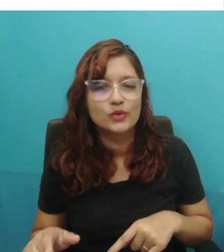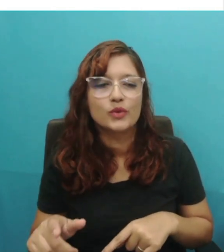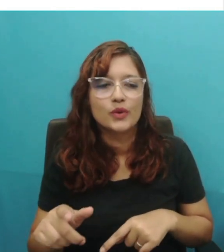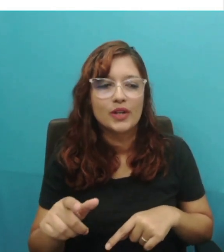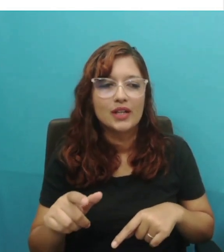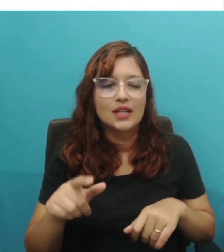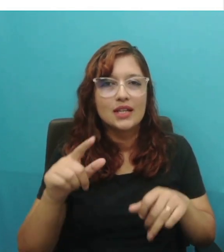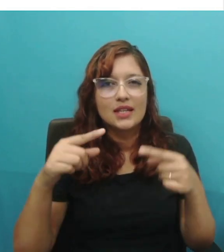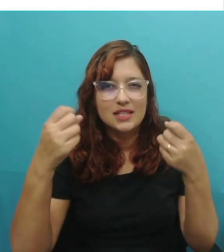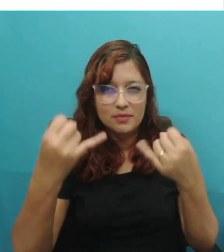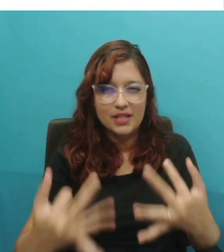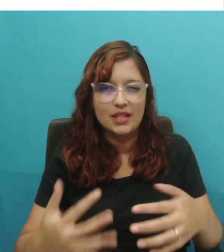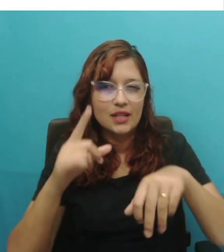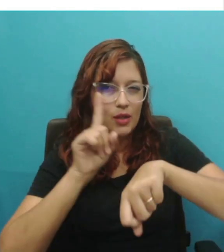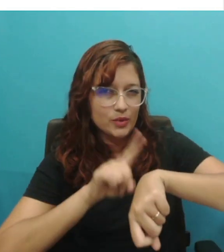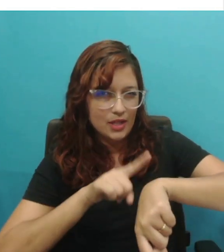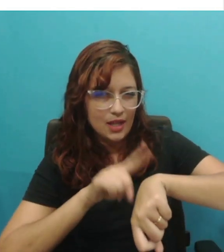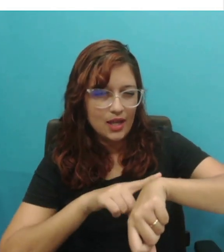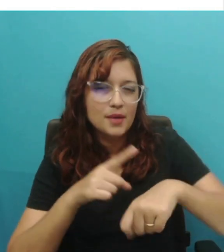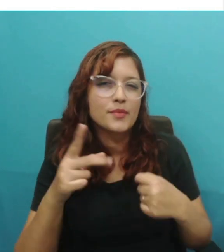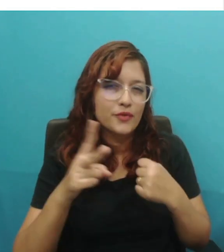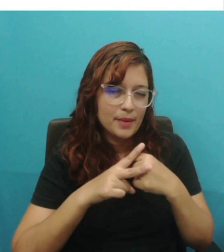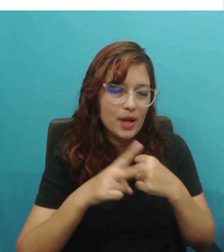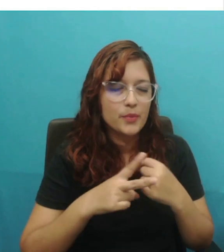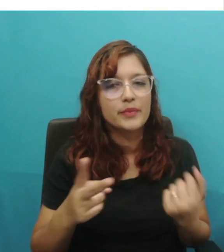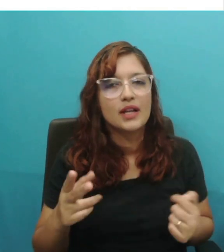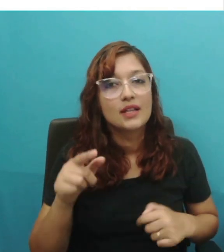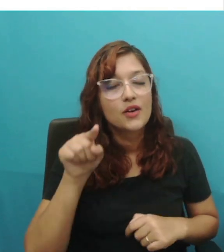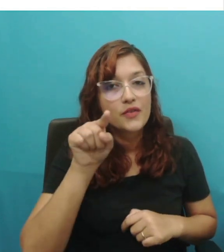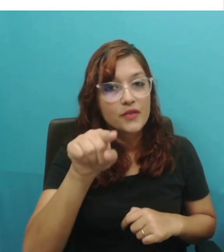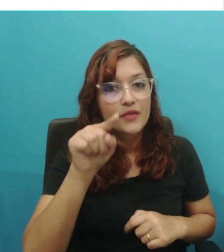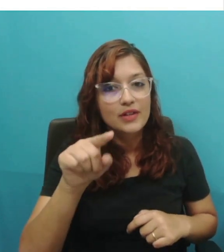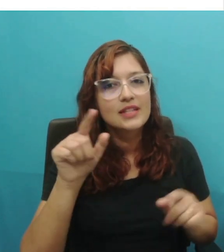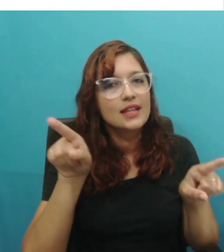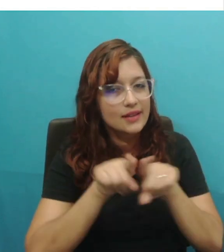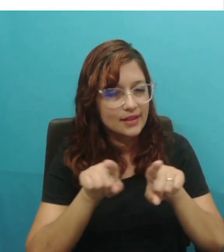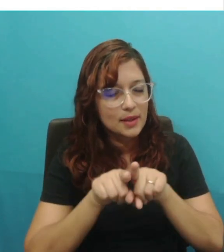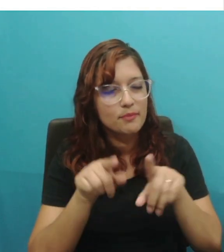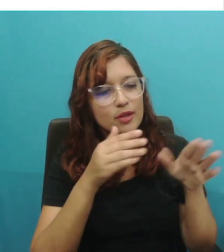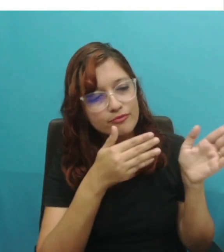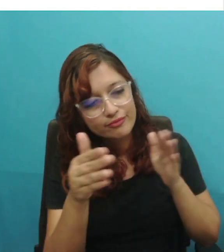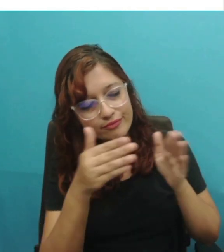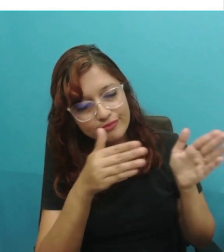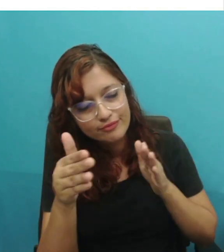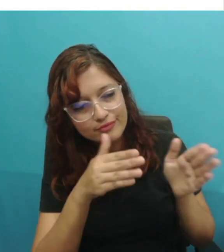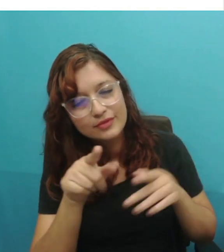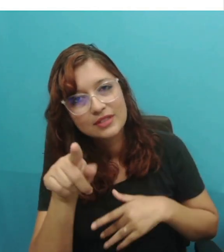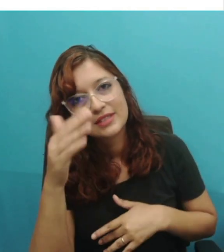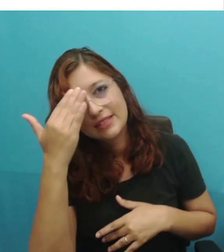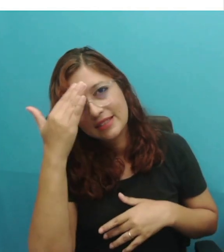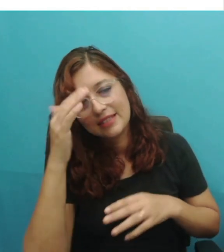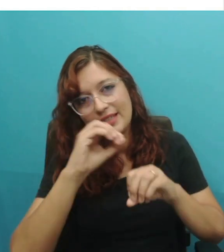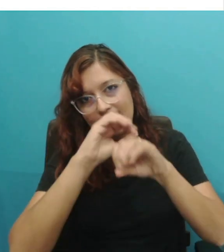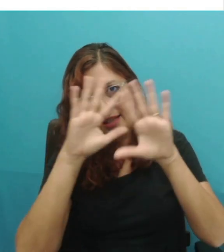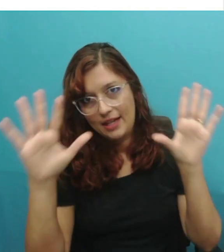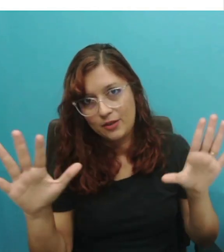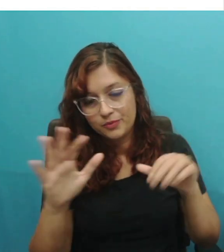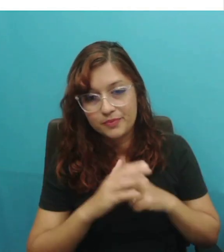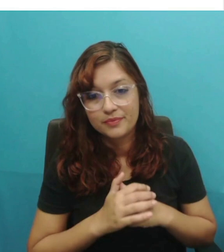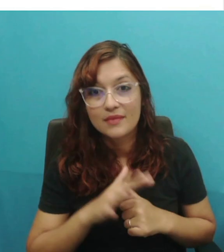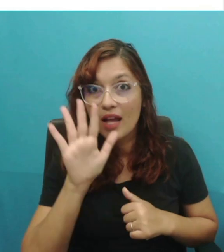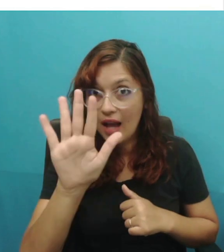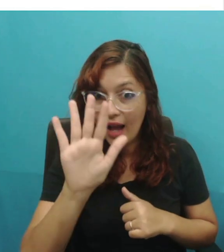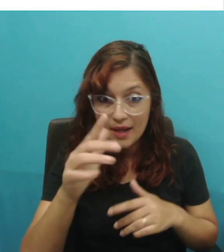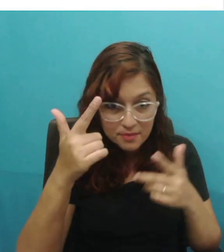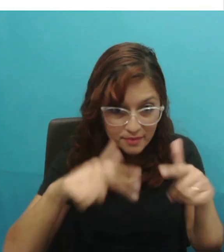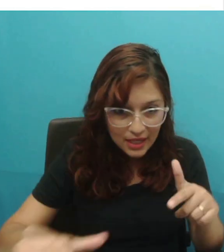Mas teremos mais vídeos explicando sobre o tempo verbal e o modo verbal. Você pode assistir para